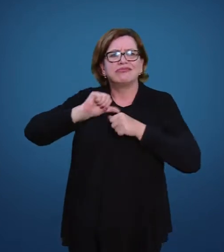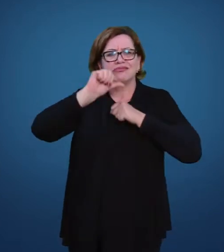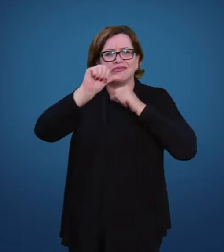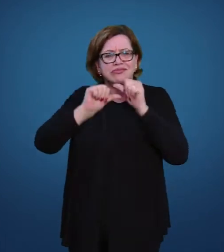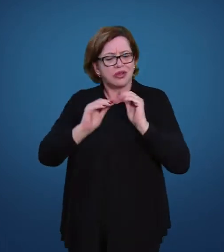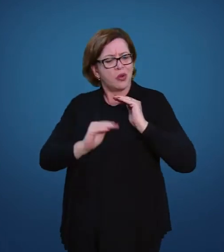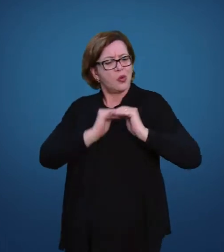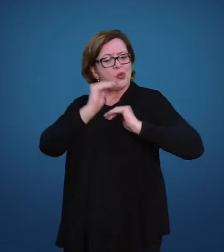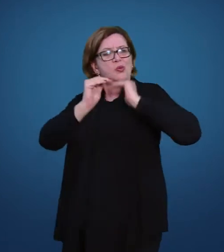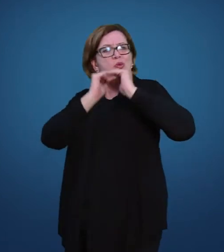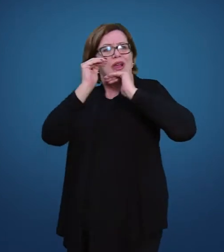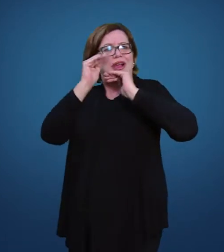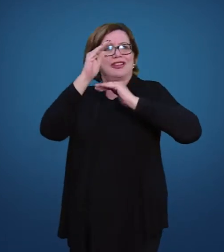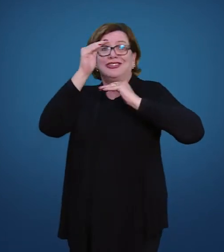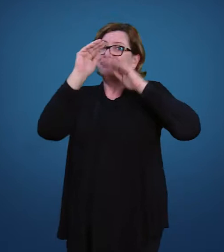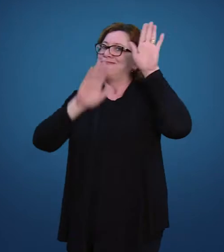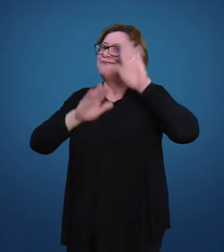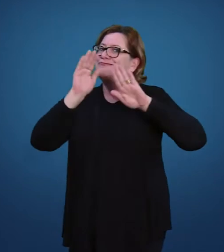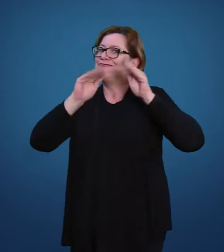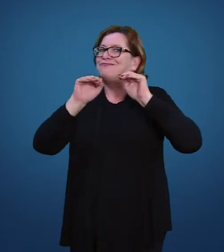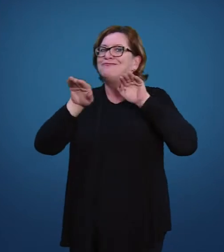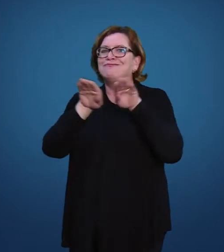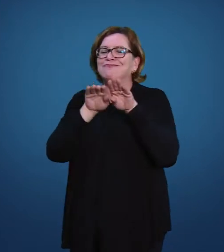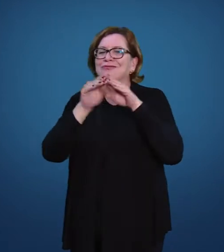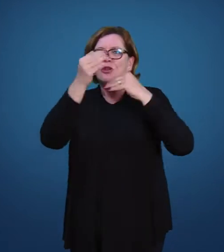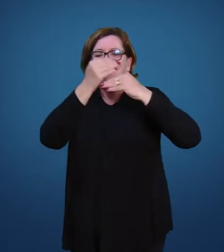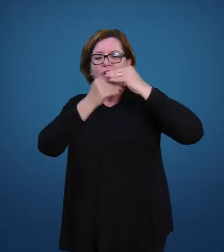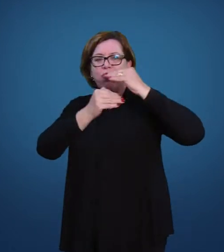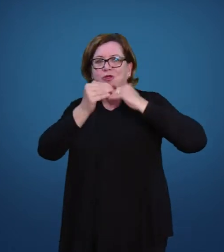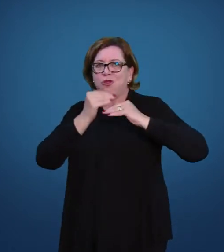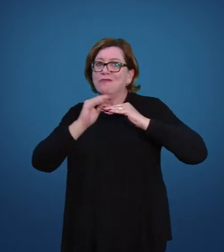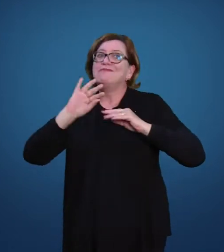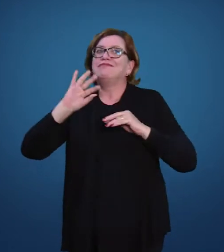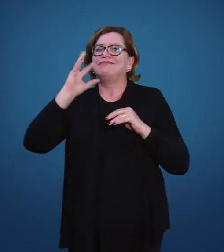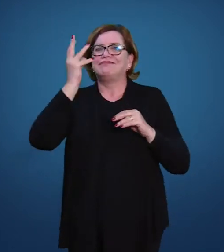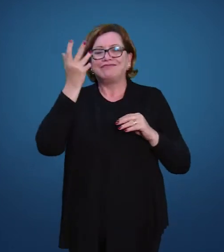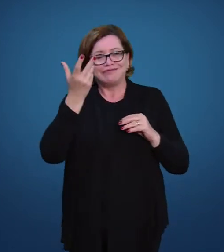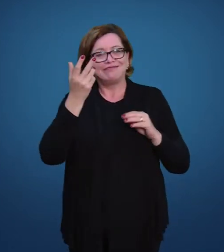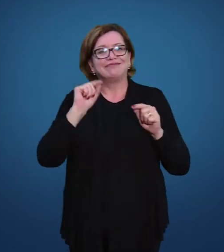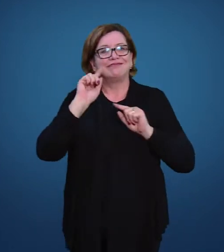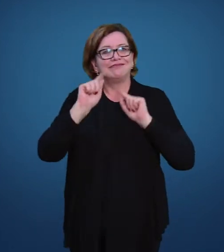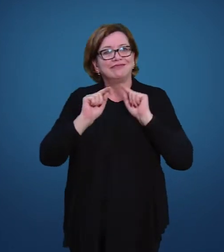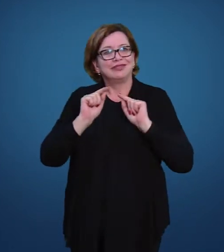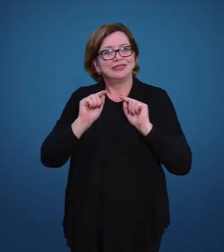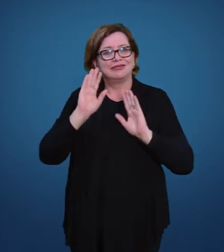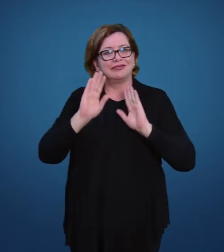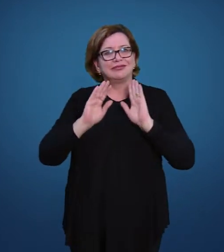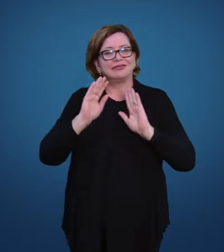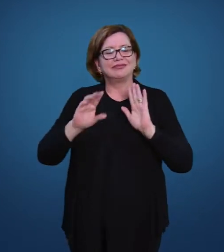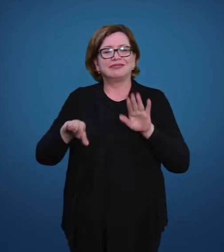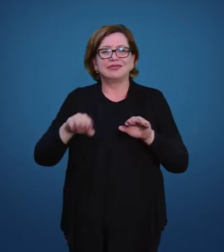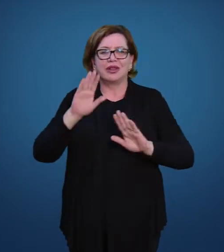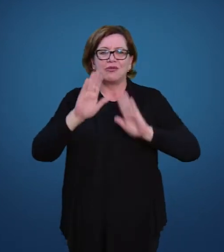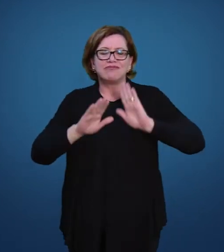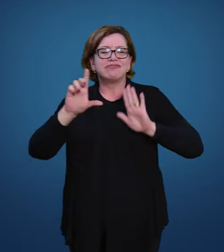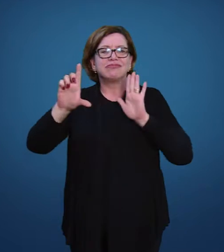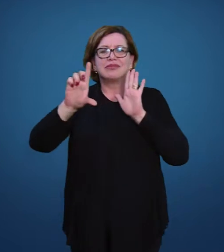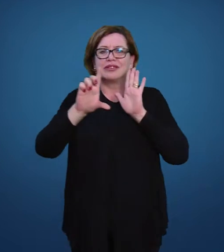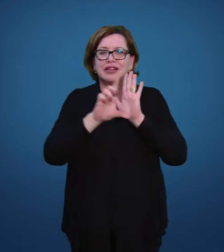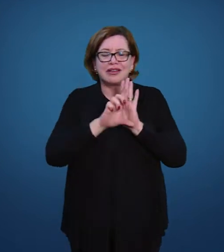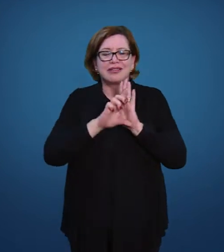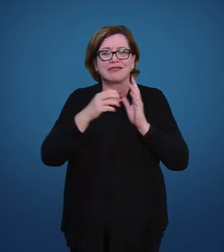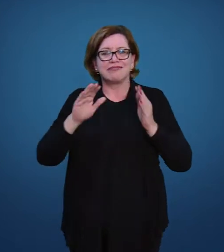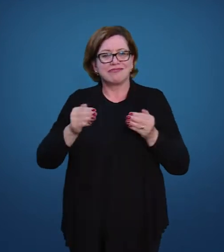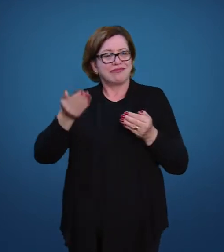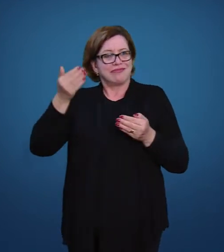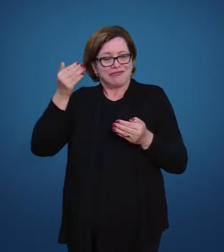às vezes para o melhor, às vezes para situações mais difíceis. Então, certos princípios que num determinado